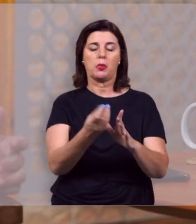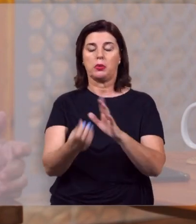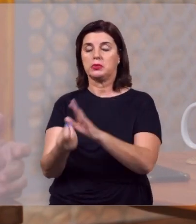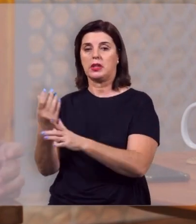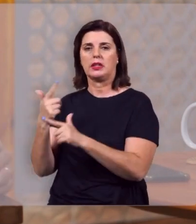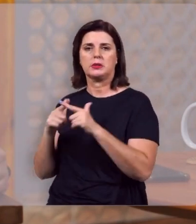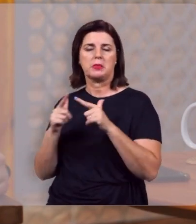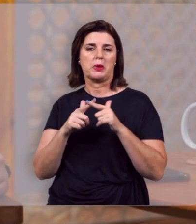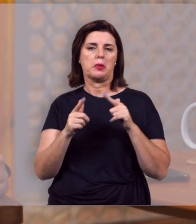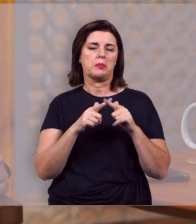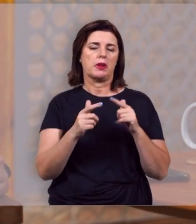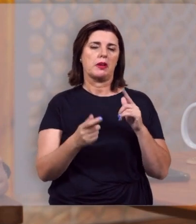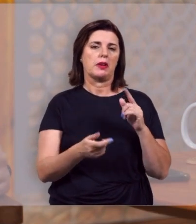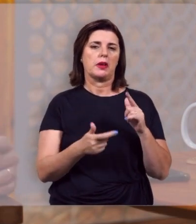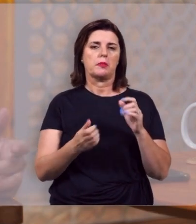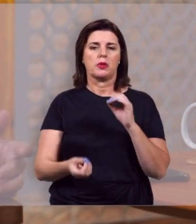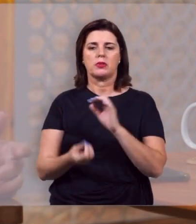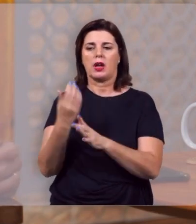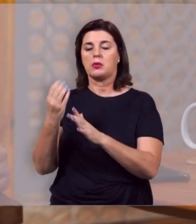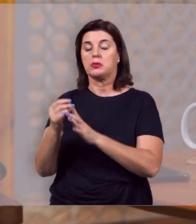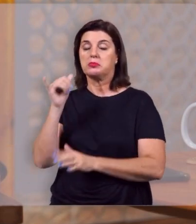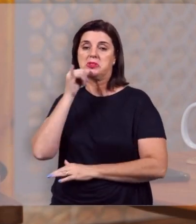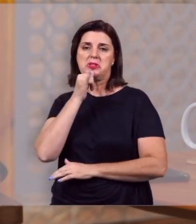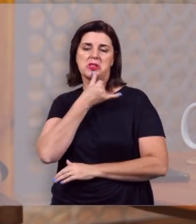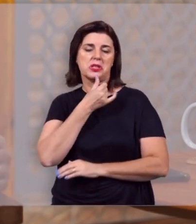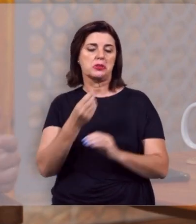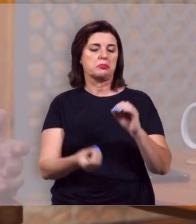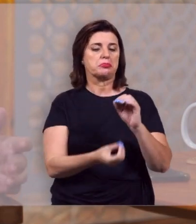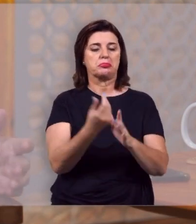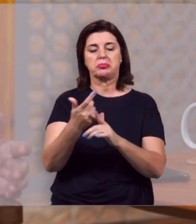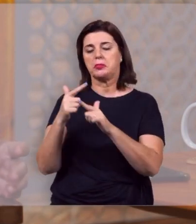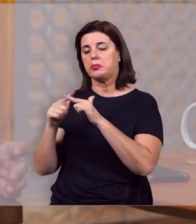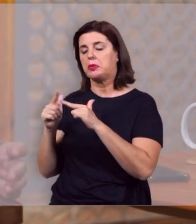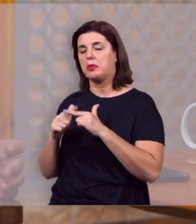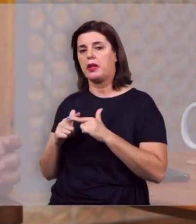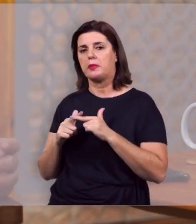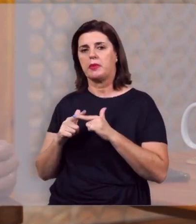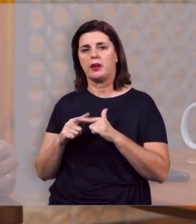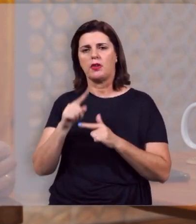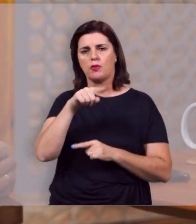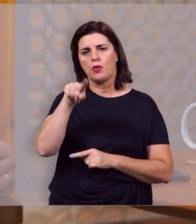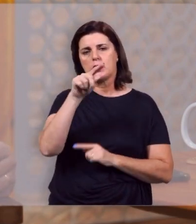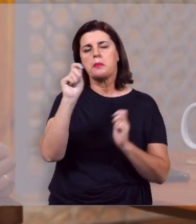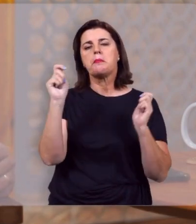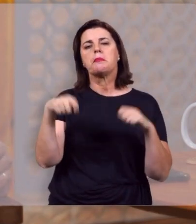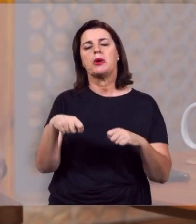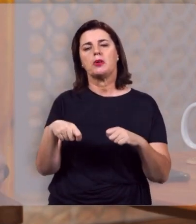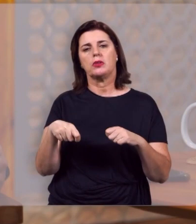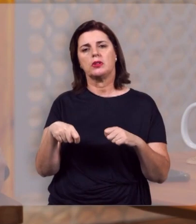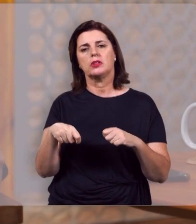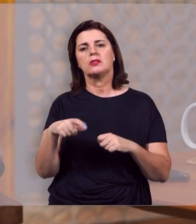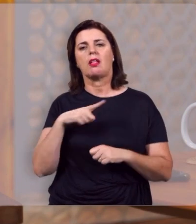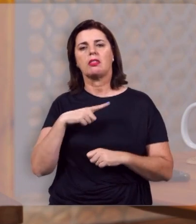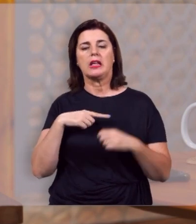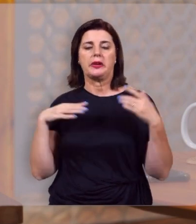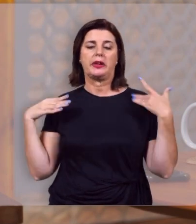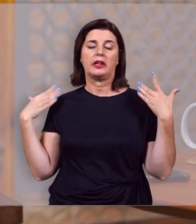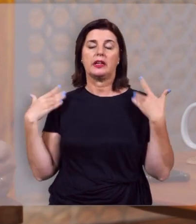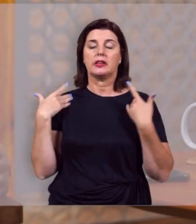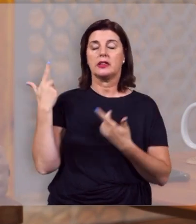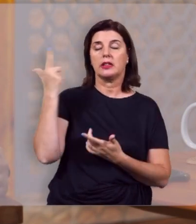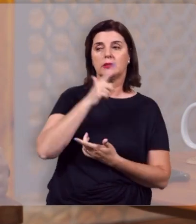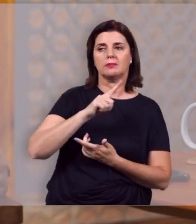das adversidades, independente das frustrações, independente dos problemas, você pode ter essa